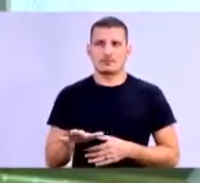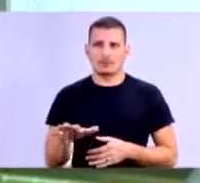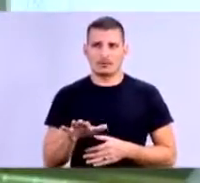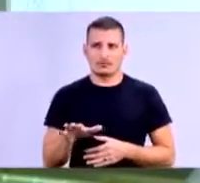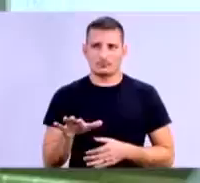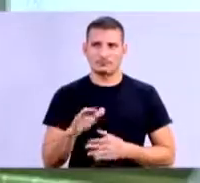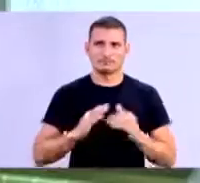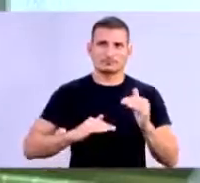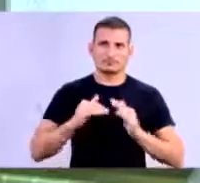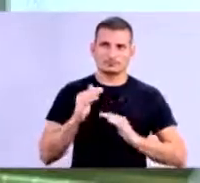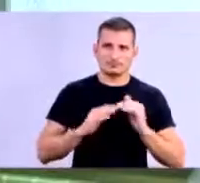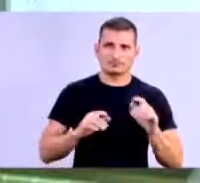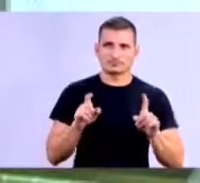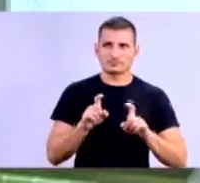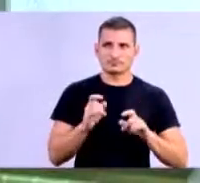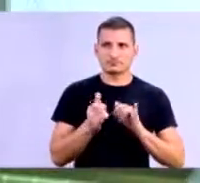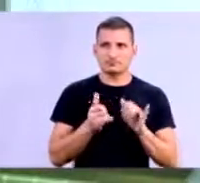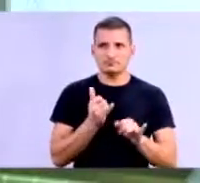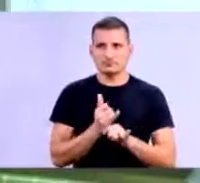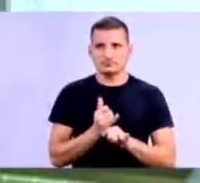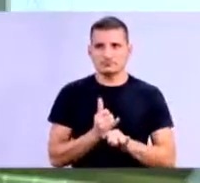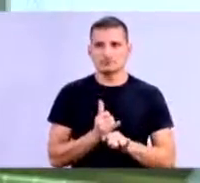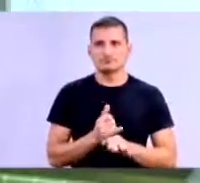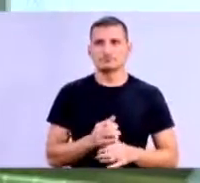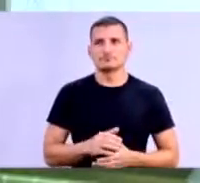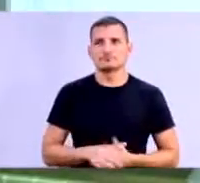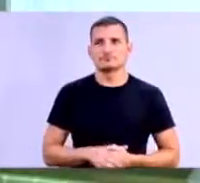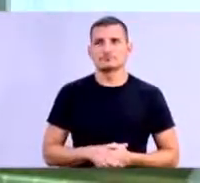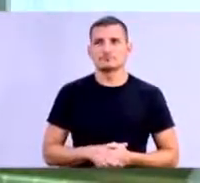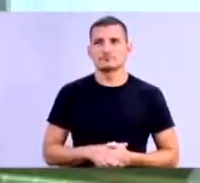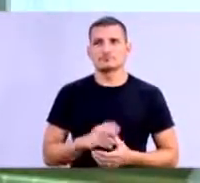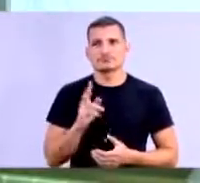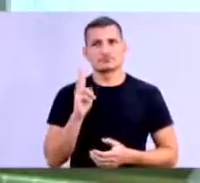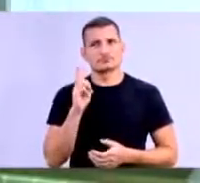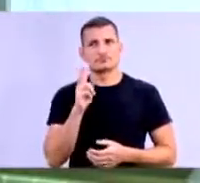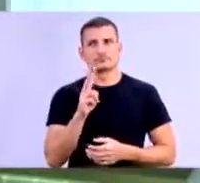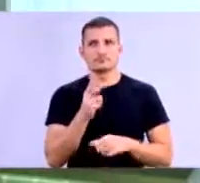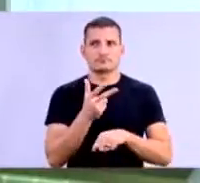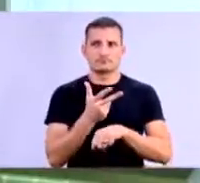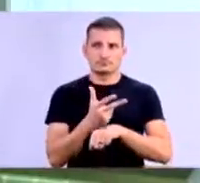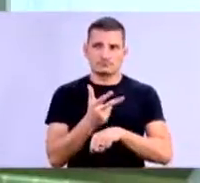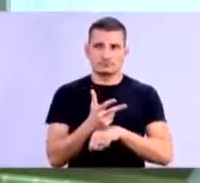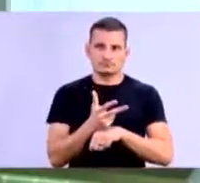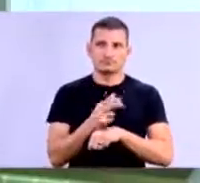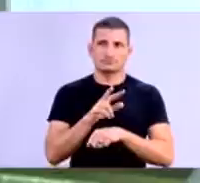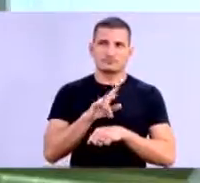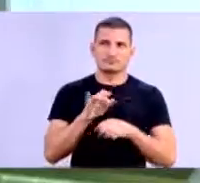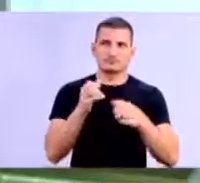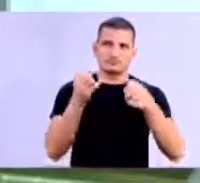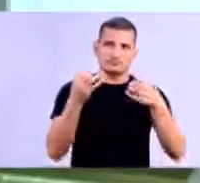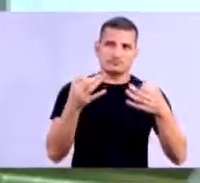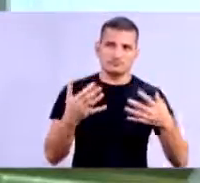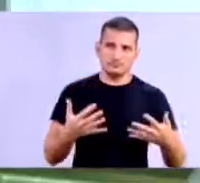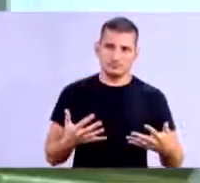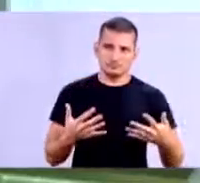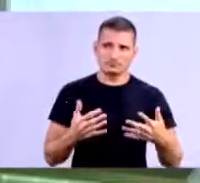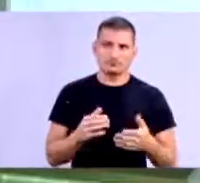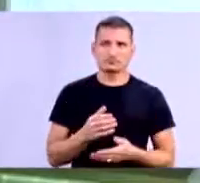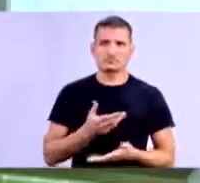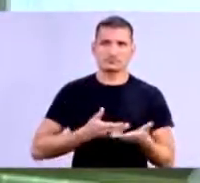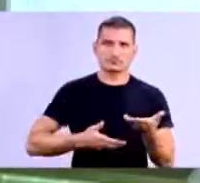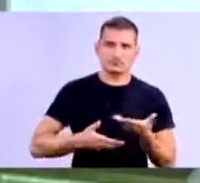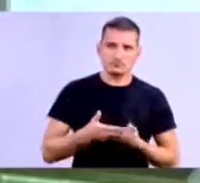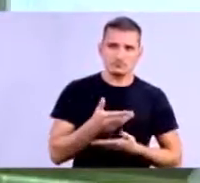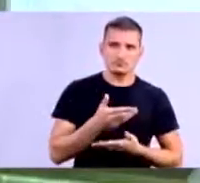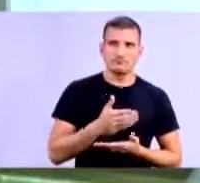do profissional em informática para a internet. Vejamos então um vídeo que vai tratar sobre isso, dessa relação,